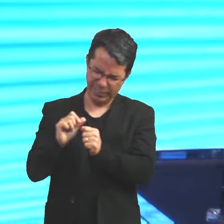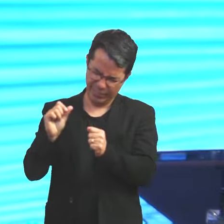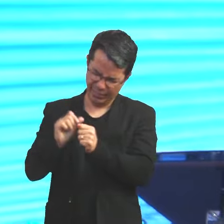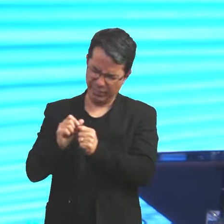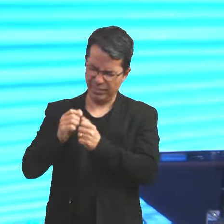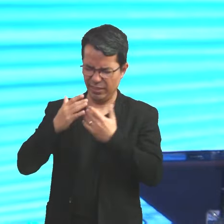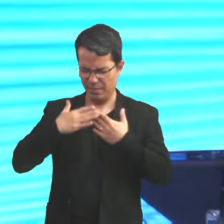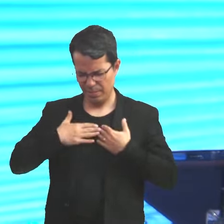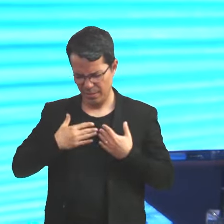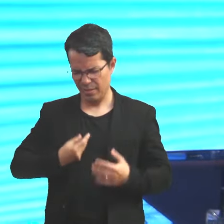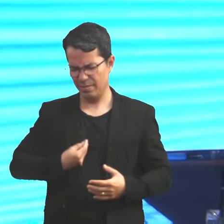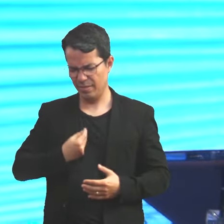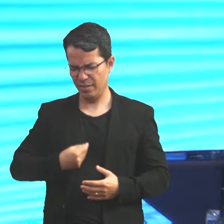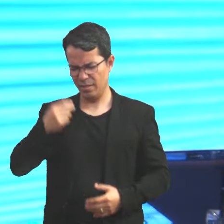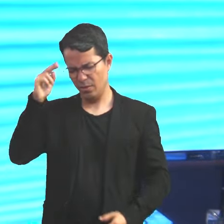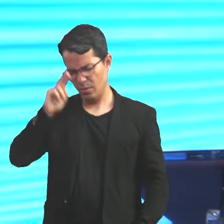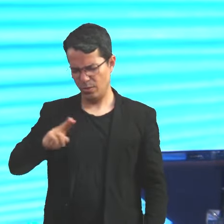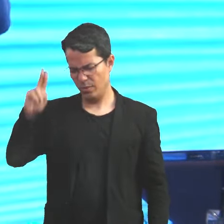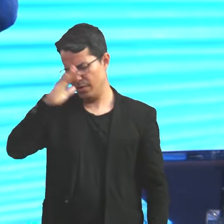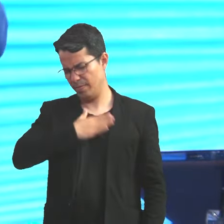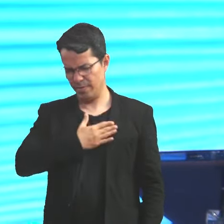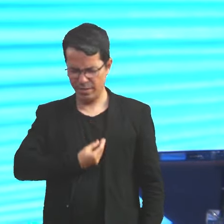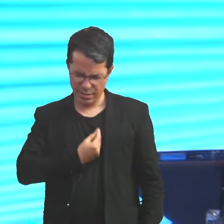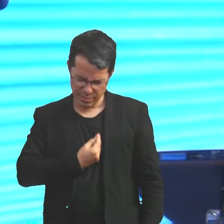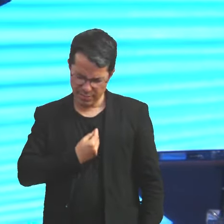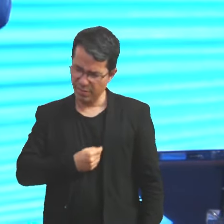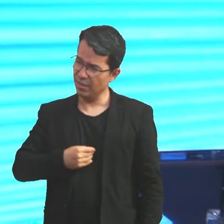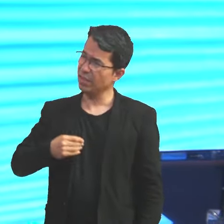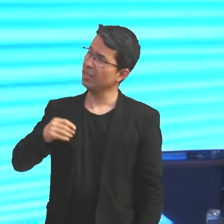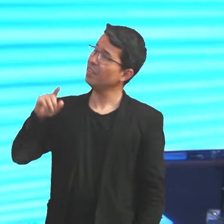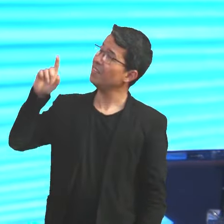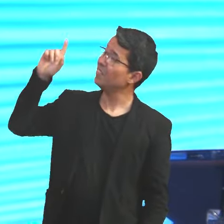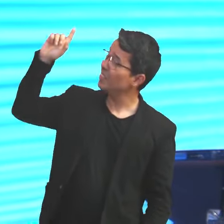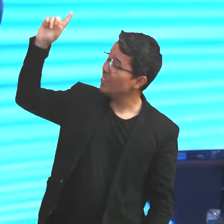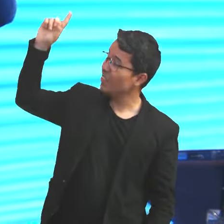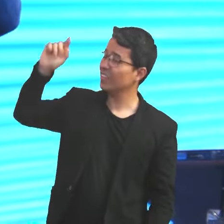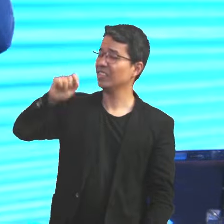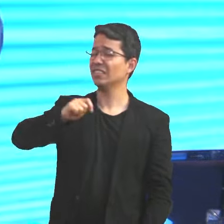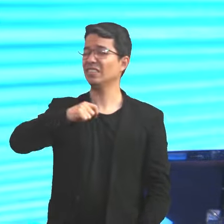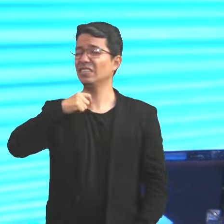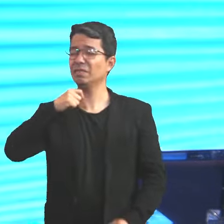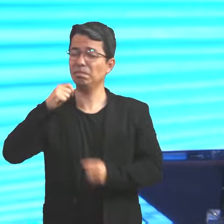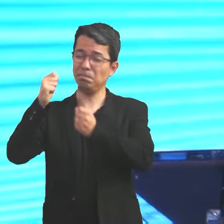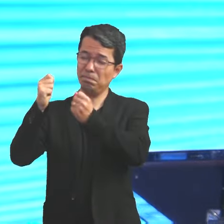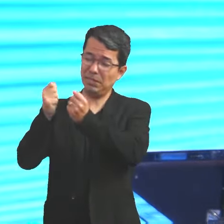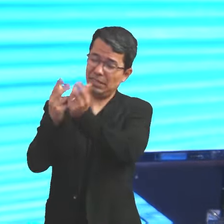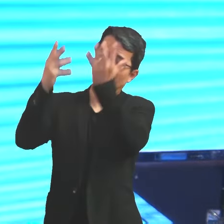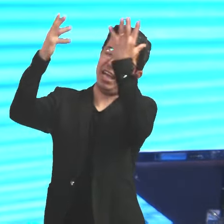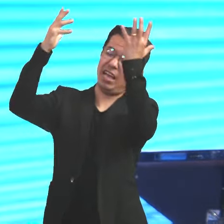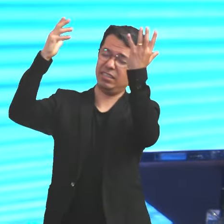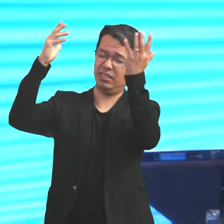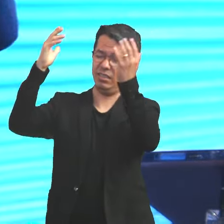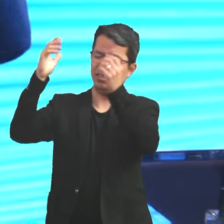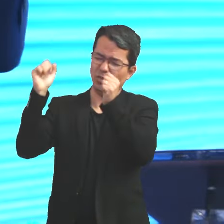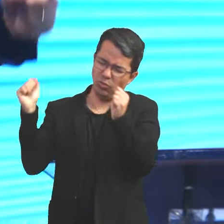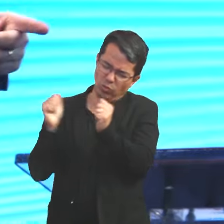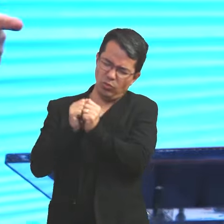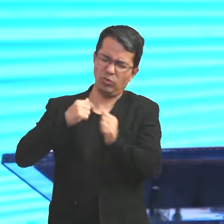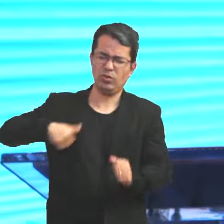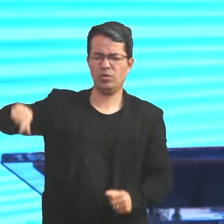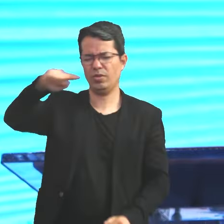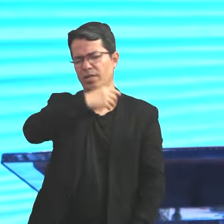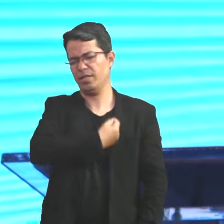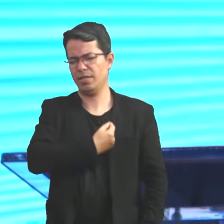Chamado e que os teus sinais nos acompanhem quero pedir enquanto os meus irmãos pregam o evangelho quando eles são